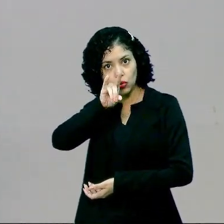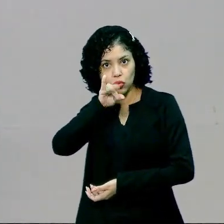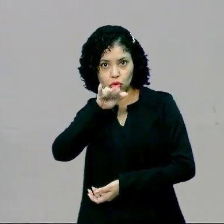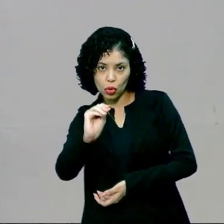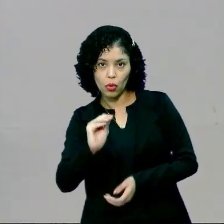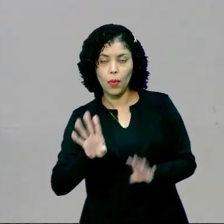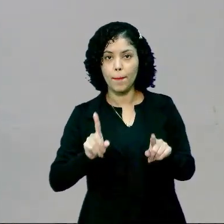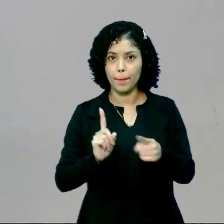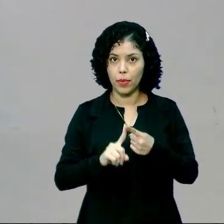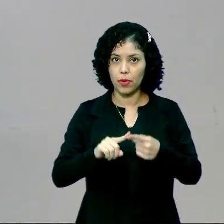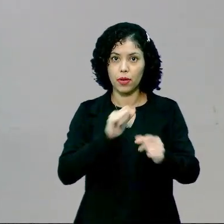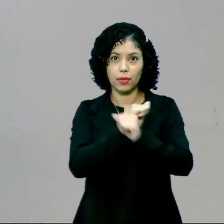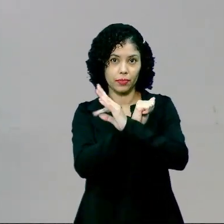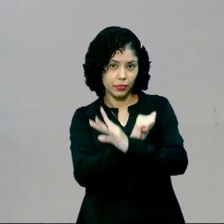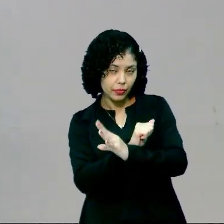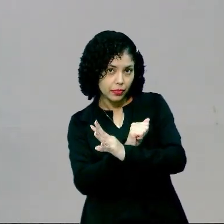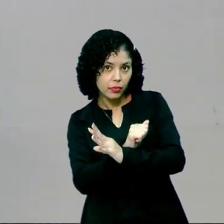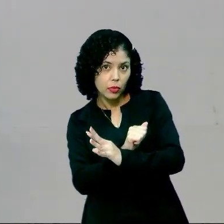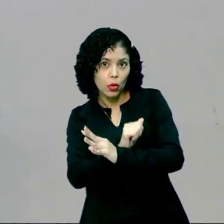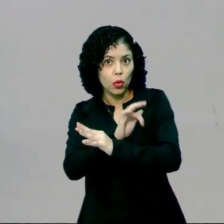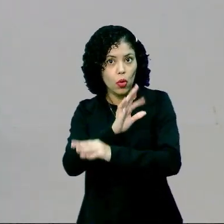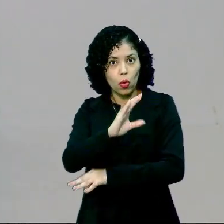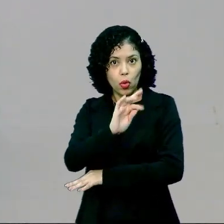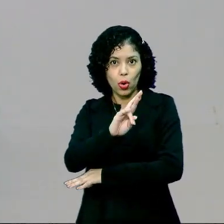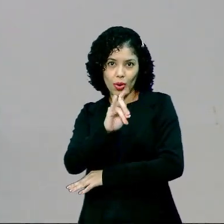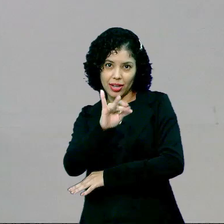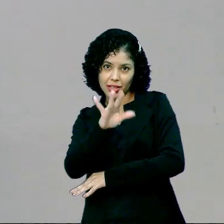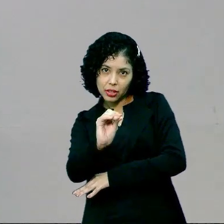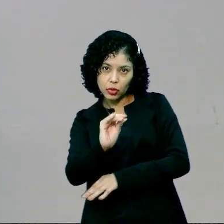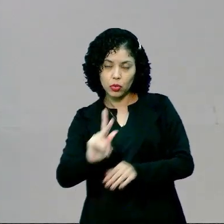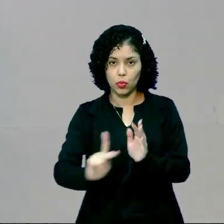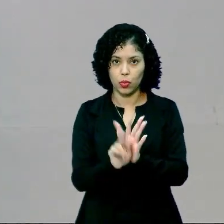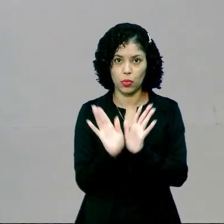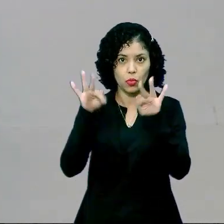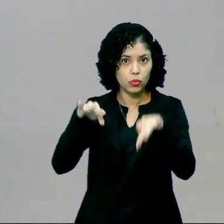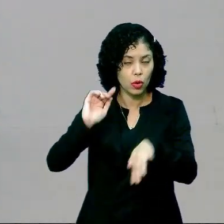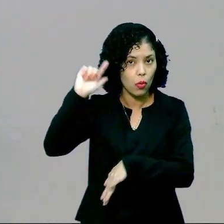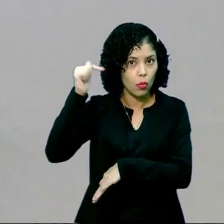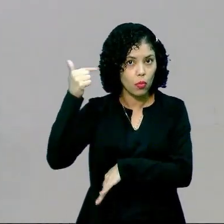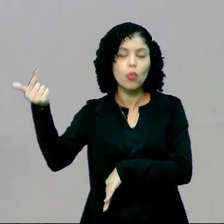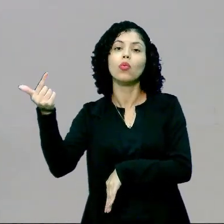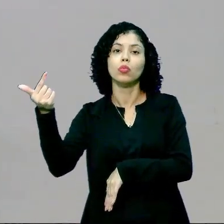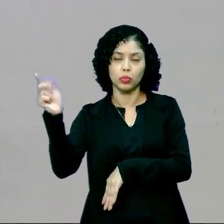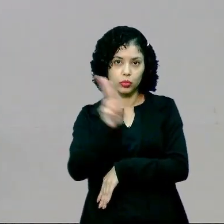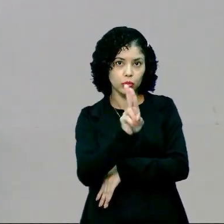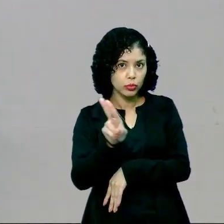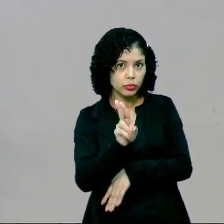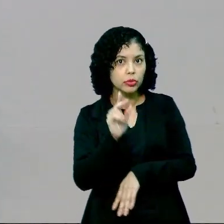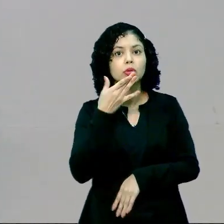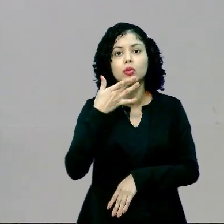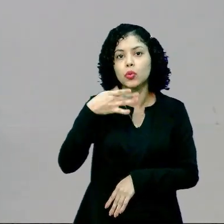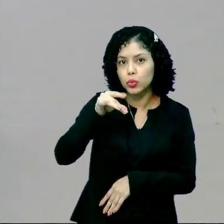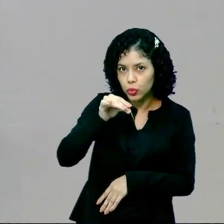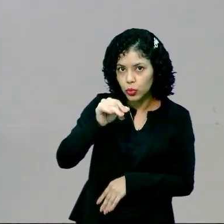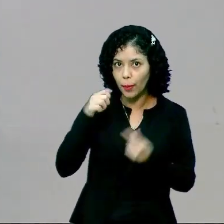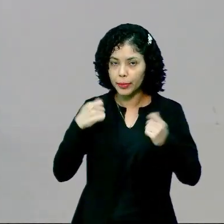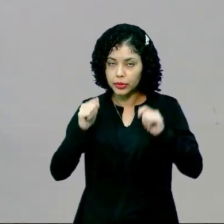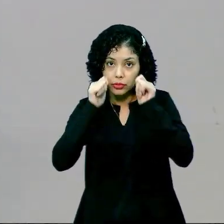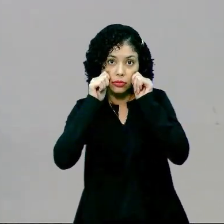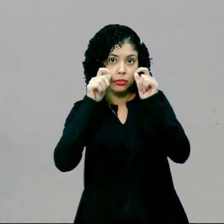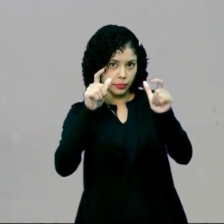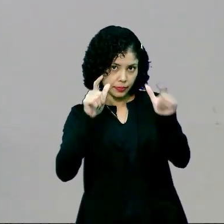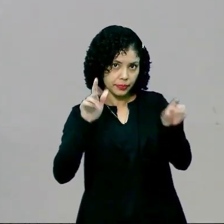vem do ácido clorídrico então a terminação de um ácido vai dar origem ao nome de um salto Então eu preciso ficar